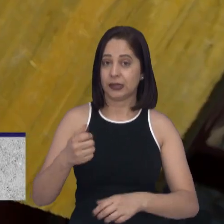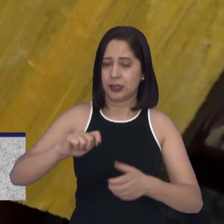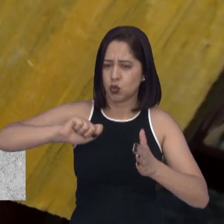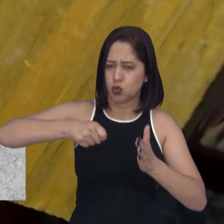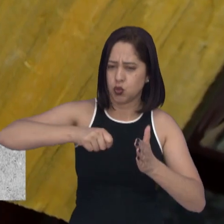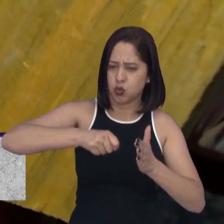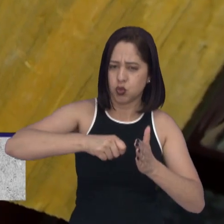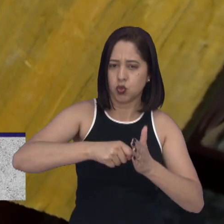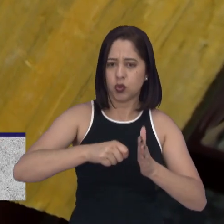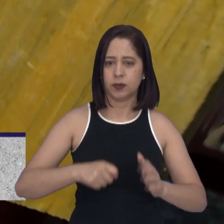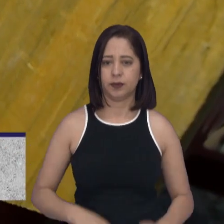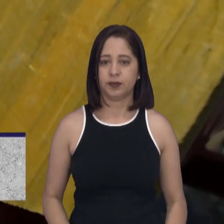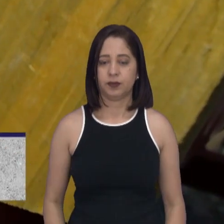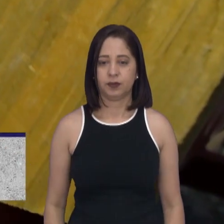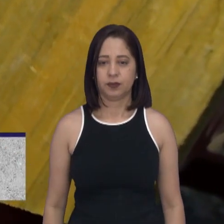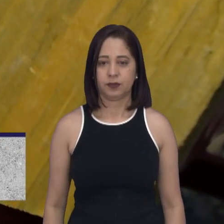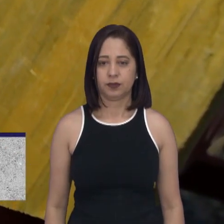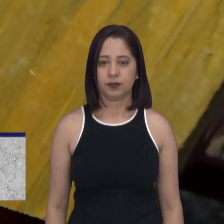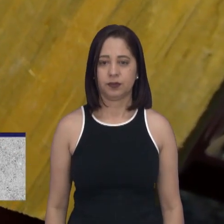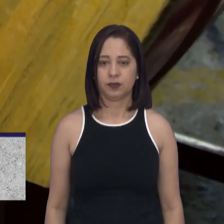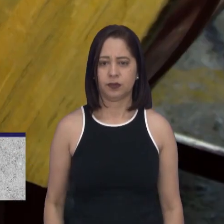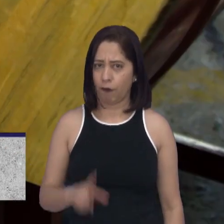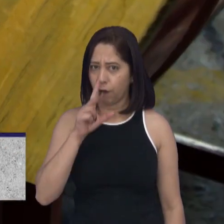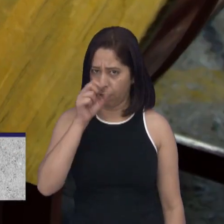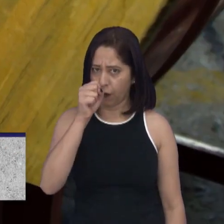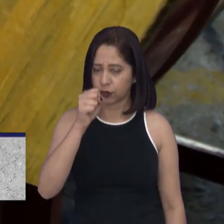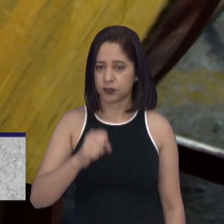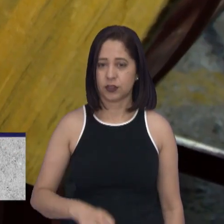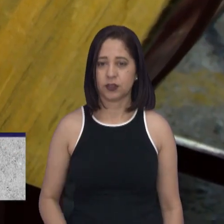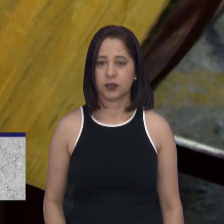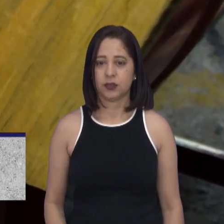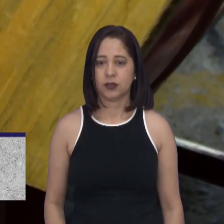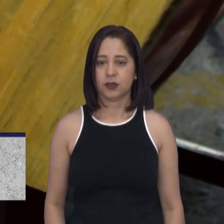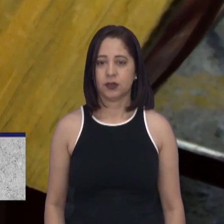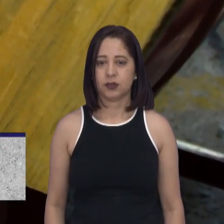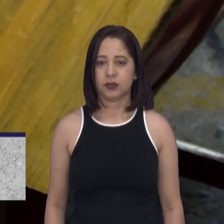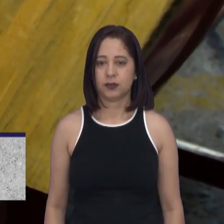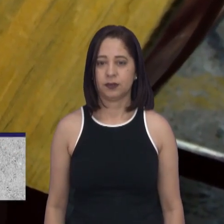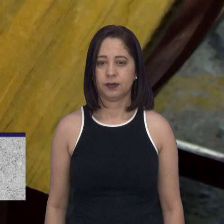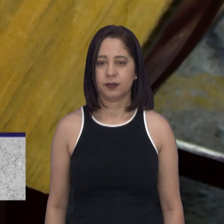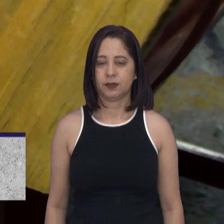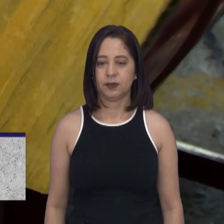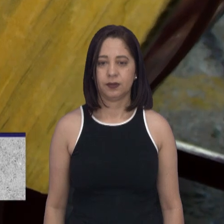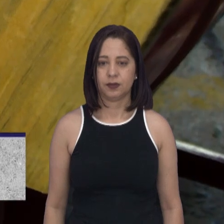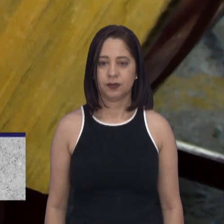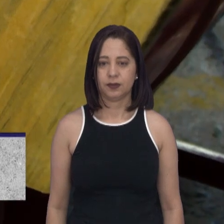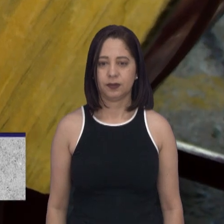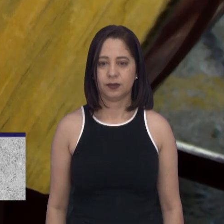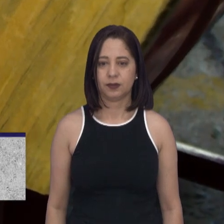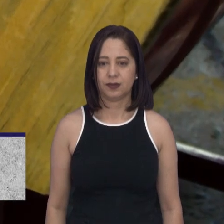parafuso. Peraí. Pode fazer uma força mesmo. Peraí. Guia certinho, encaixa.